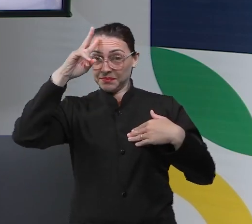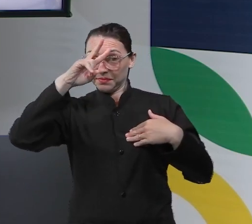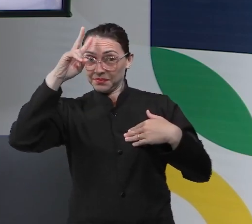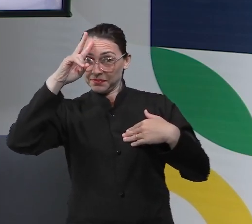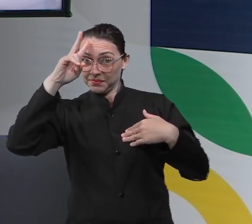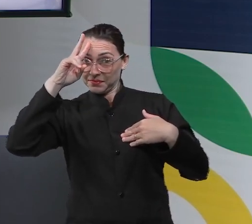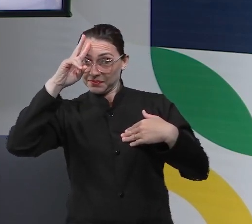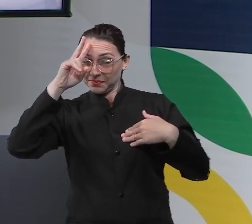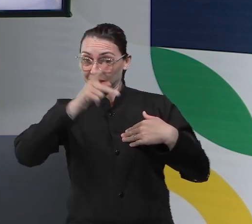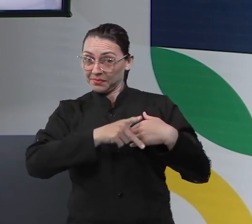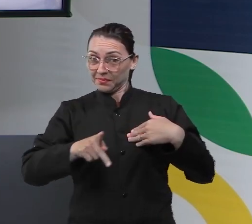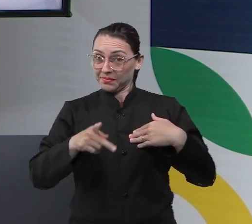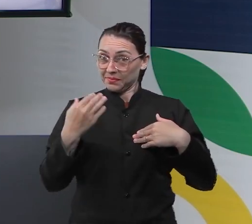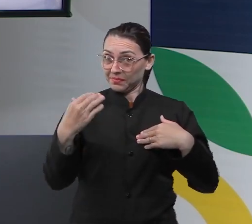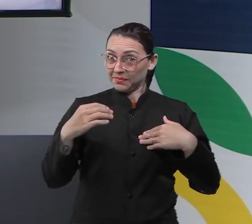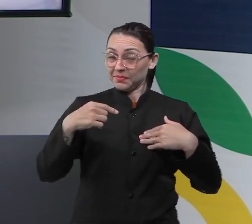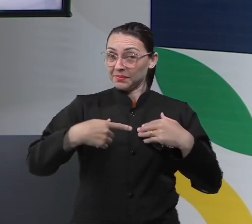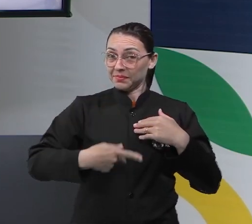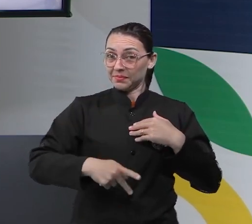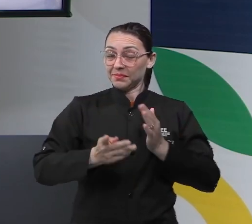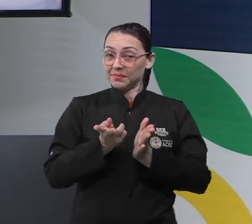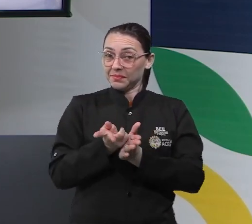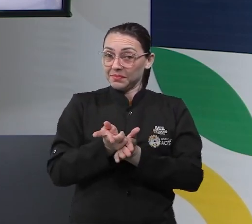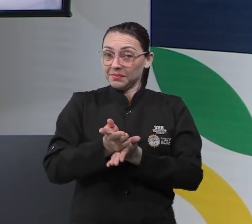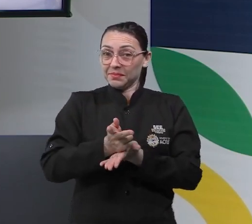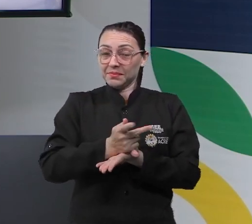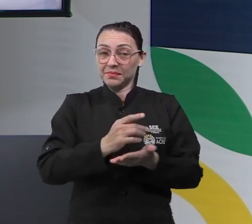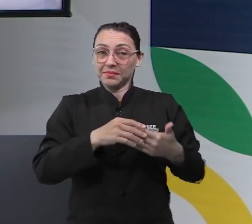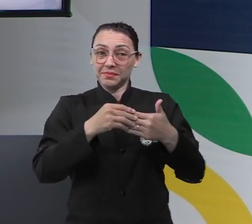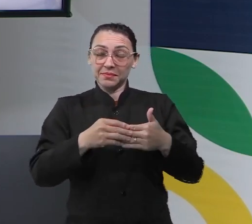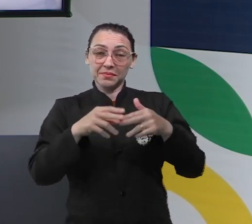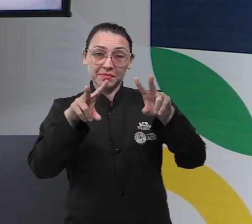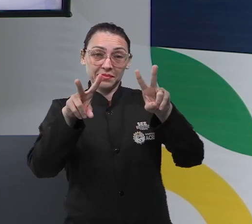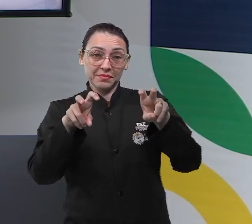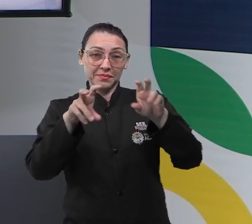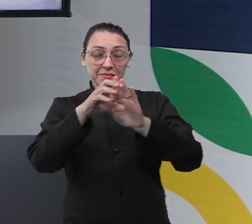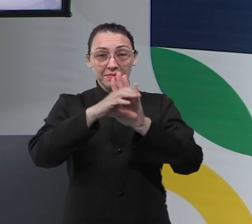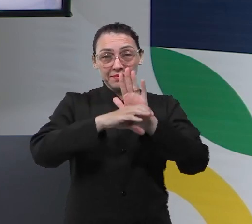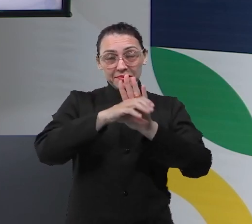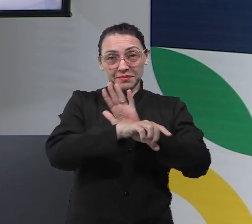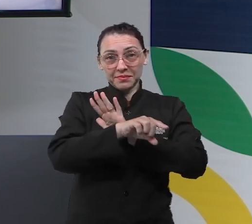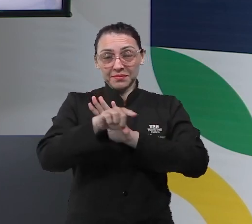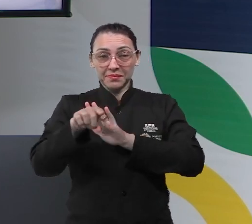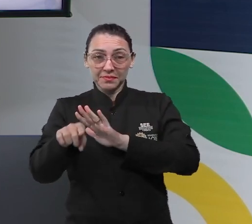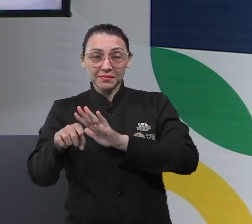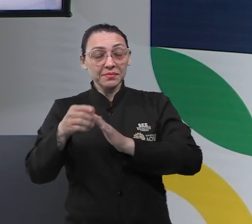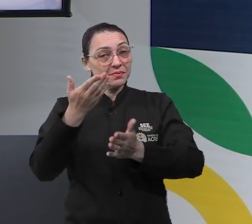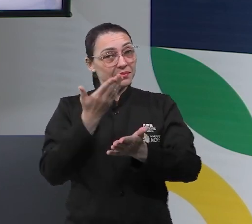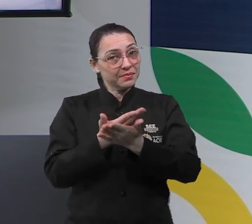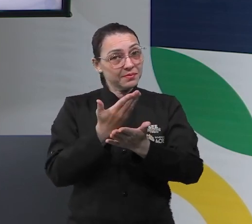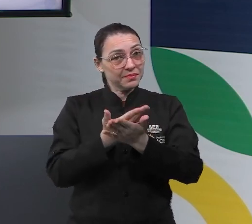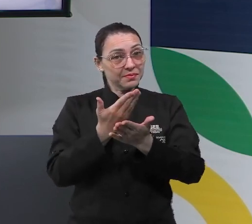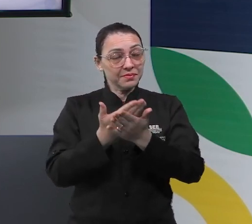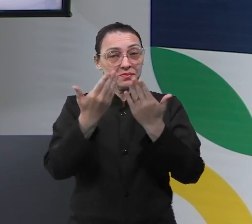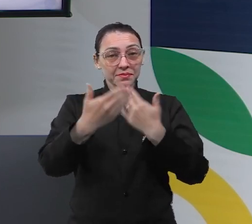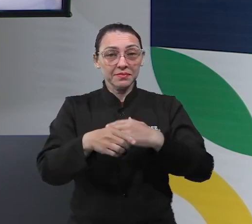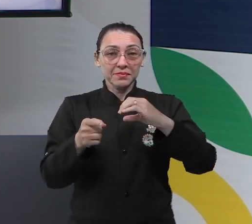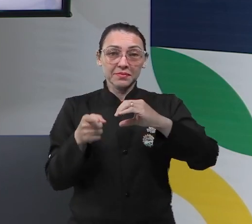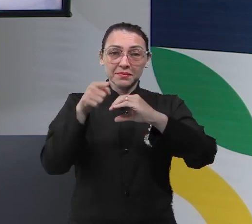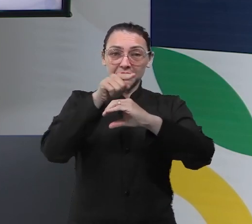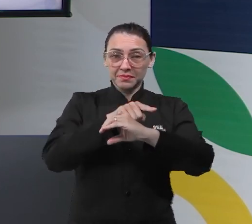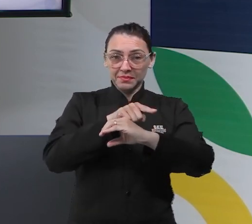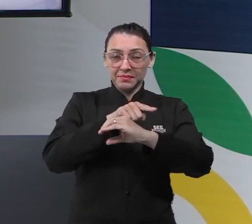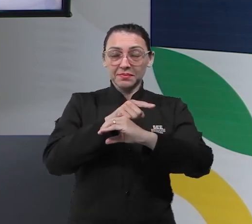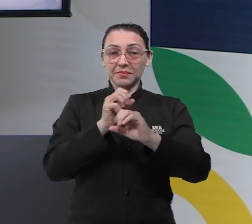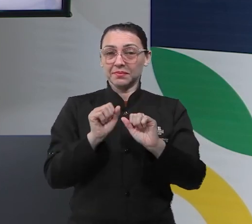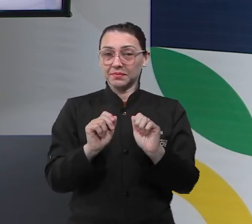professora de ciências aqui do SEMEAC. Estou trazendo esse conteúdo aqui para vocês que estão estudando para a prova do Enseja,